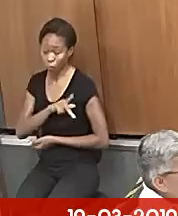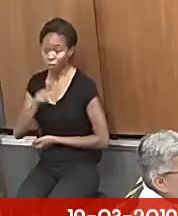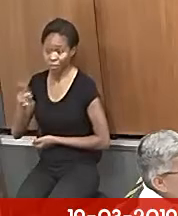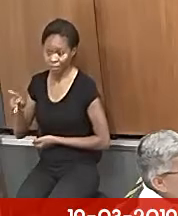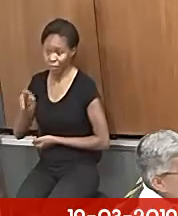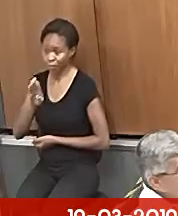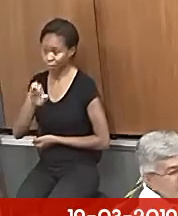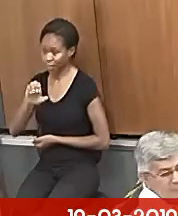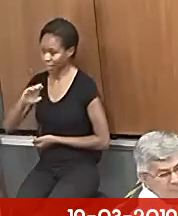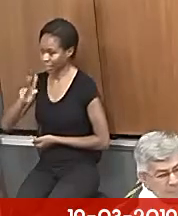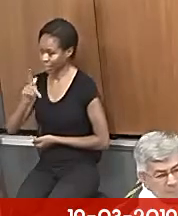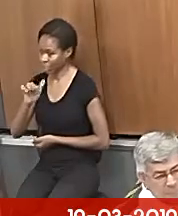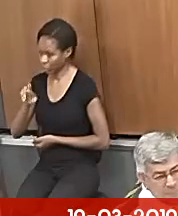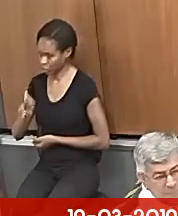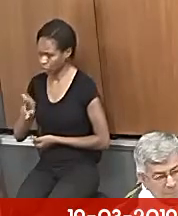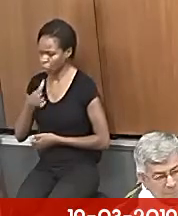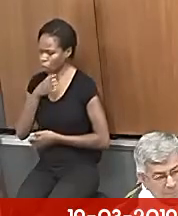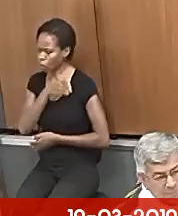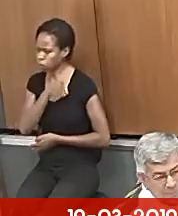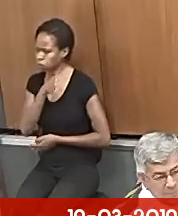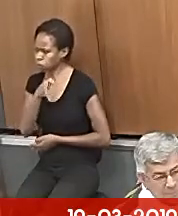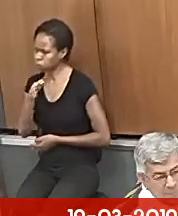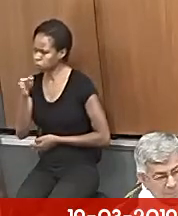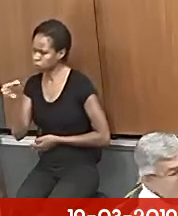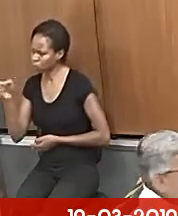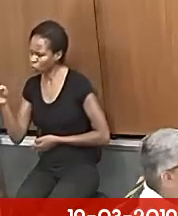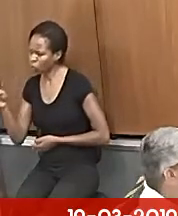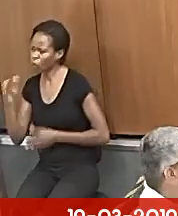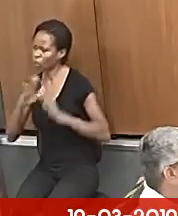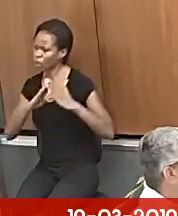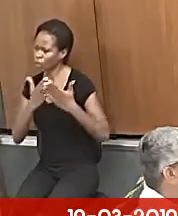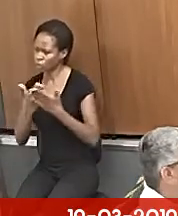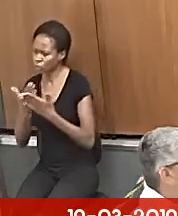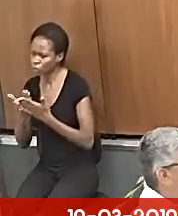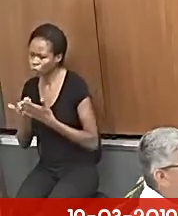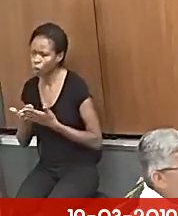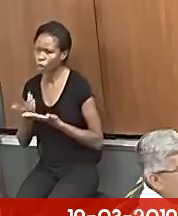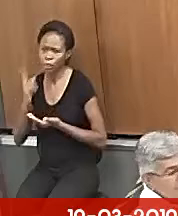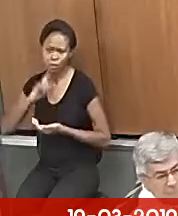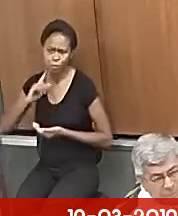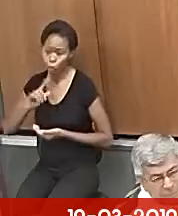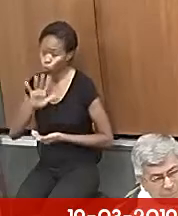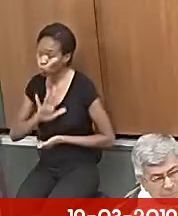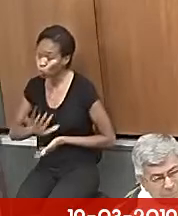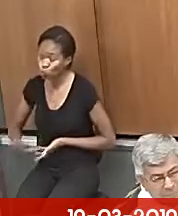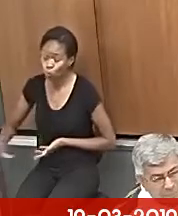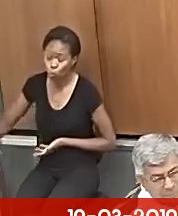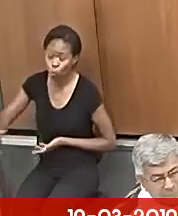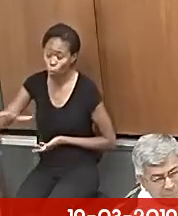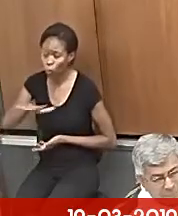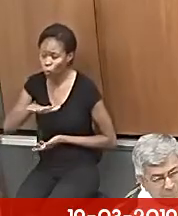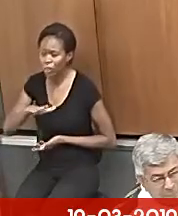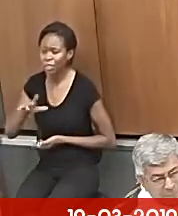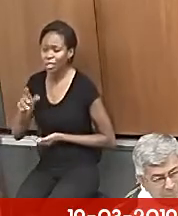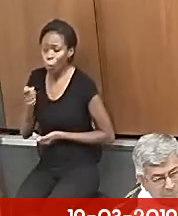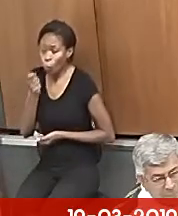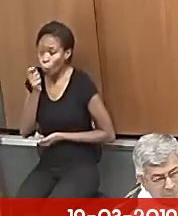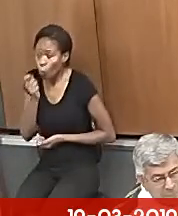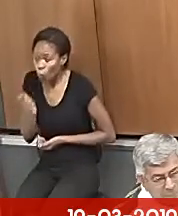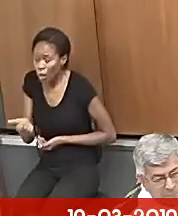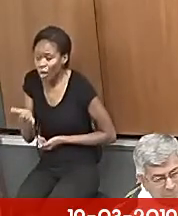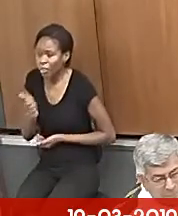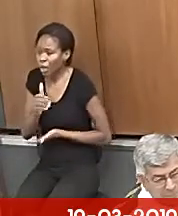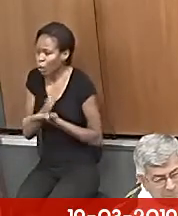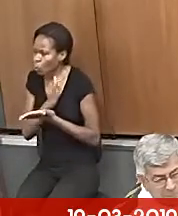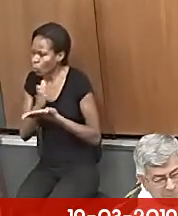inclusive no estado de minas no interior também é deputado tinha escola e que iria ser fechada estava com 16